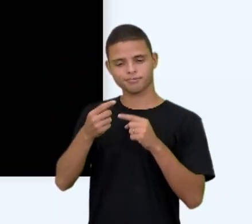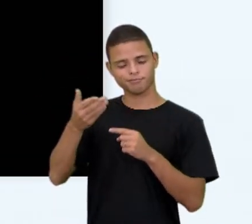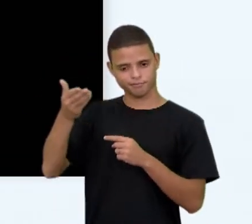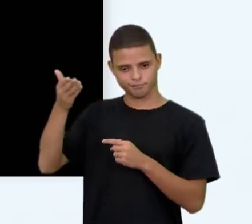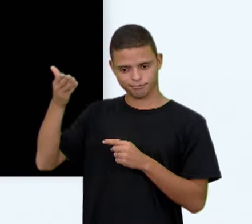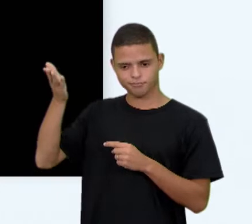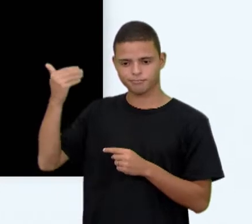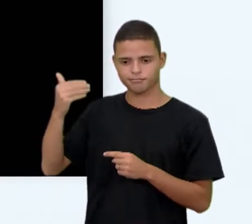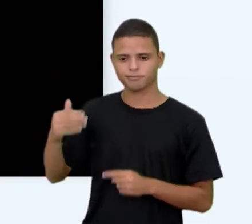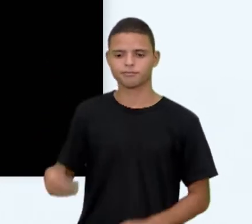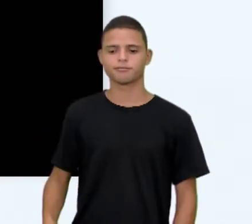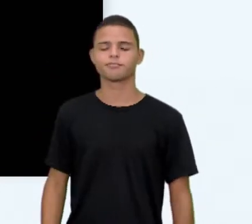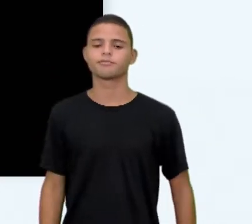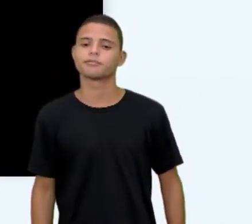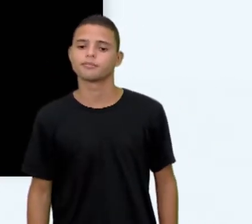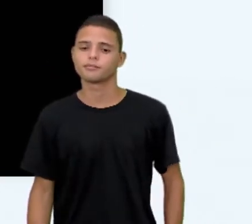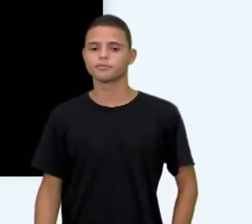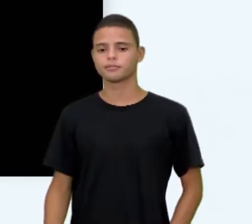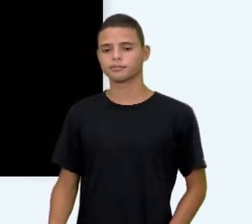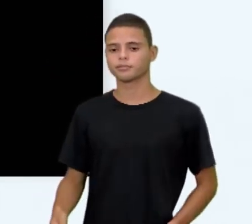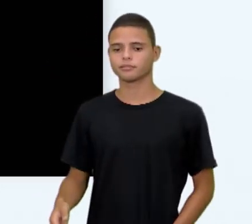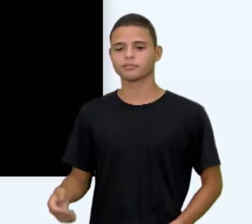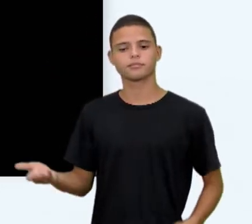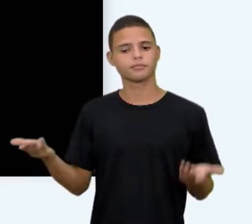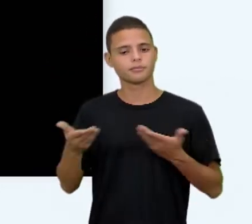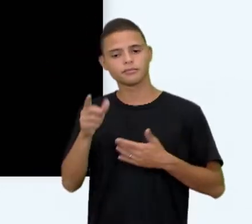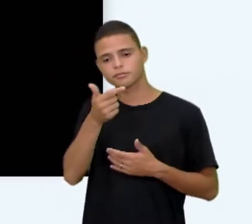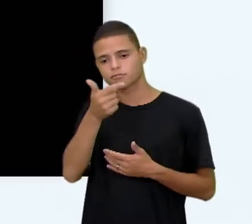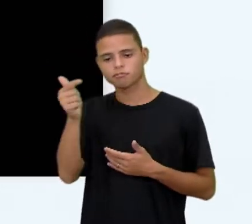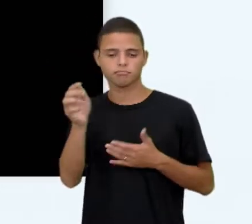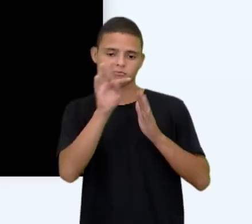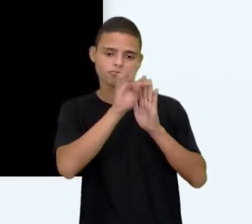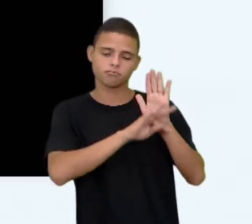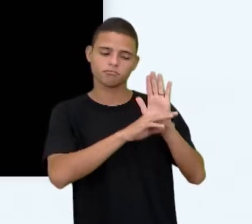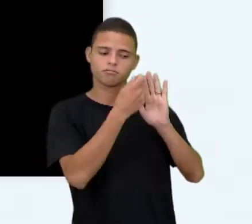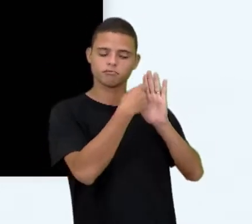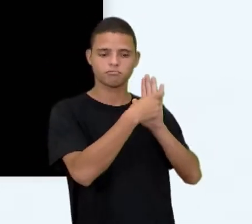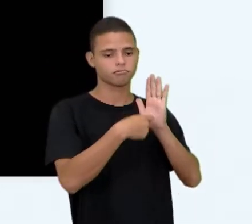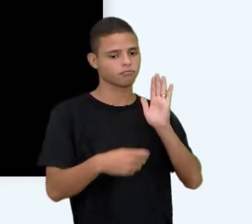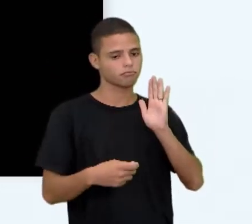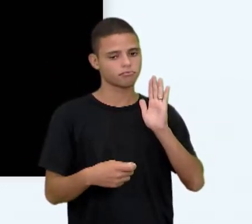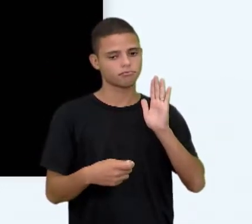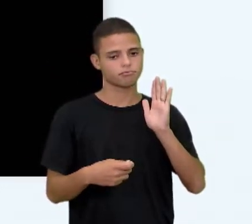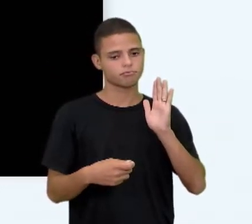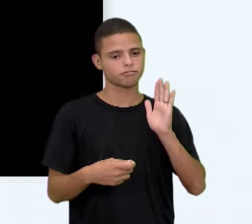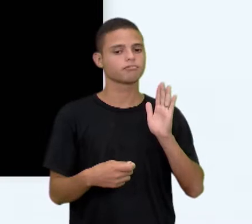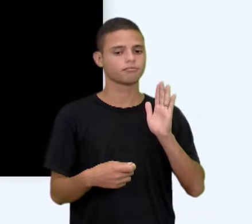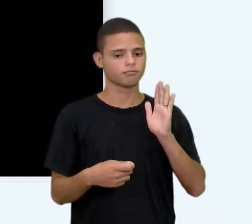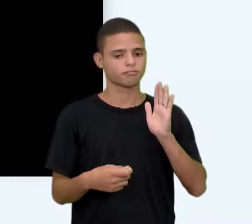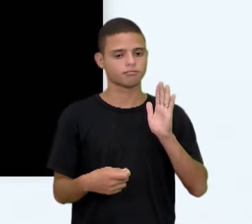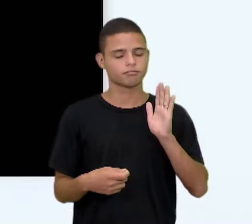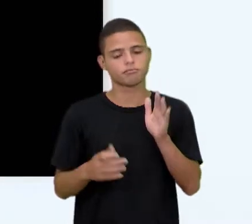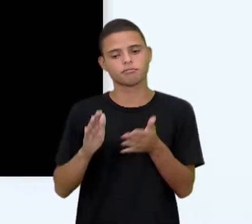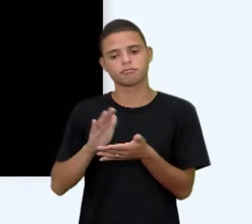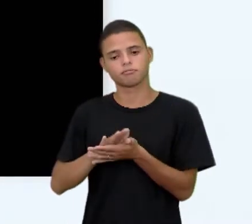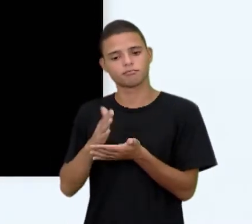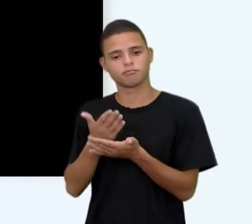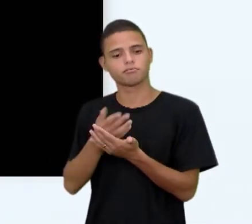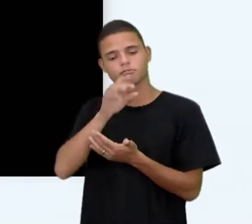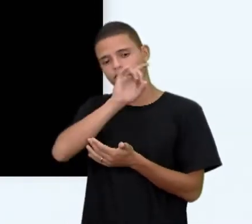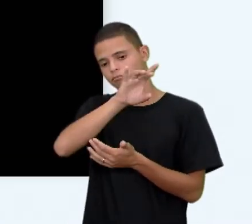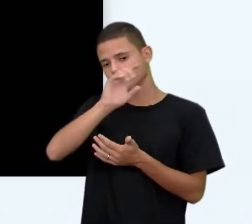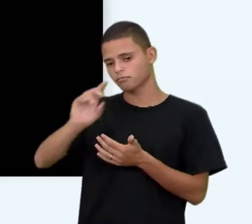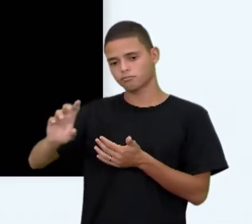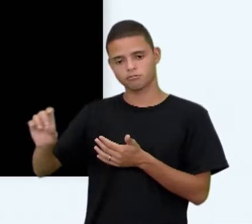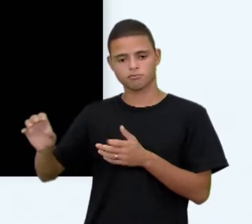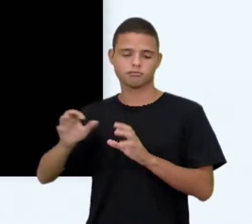exemplo anterior, neste cartoon não encontramos texto escrito, o que deixa sua interpretação um pouco